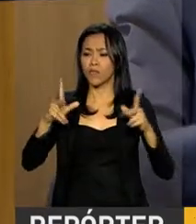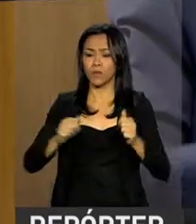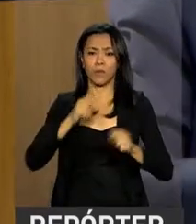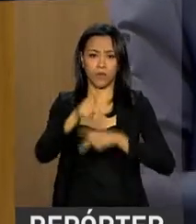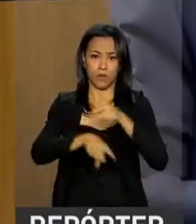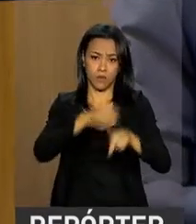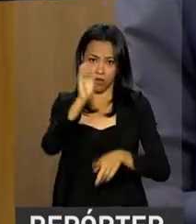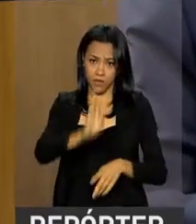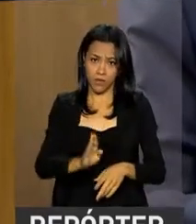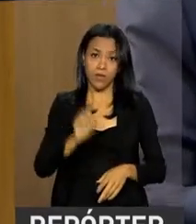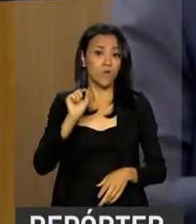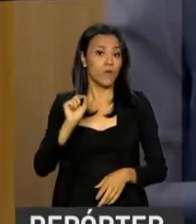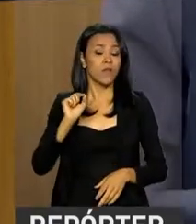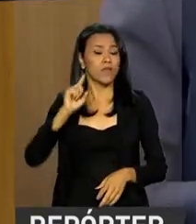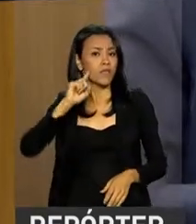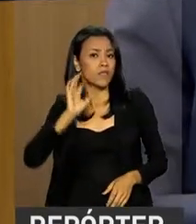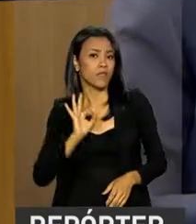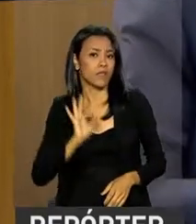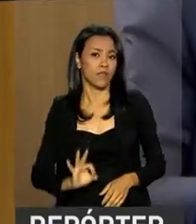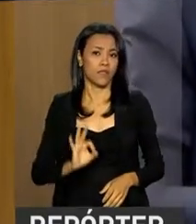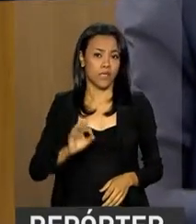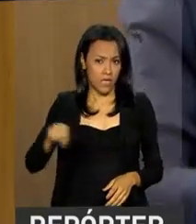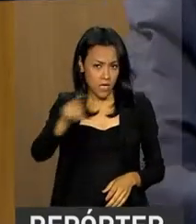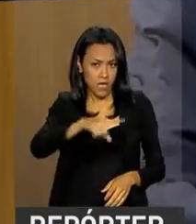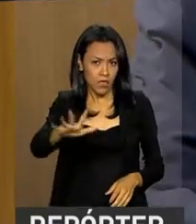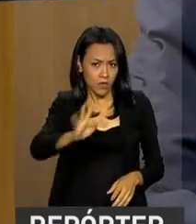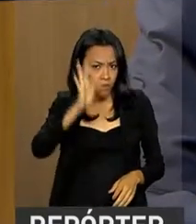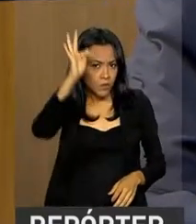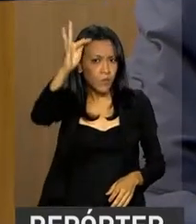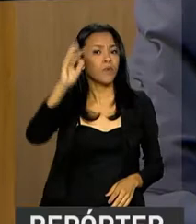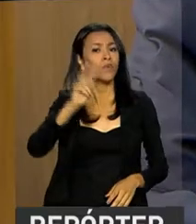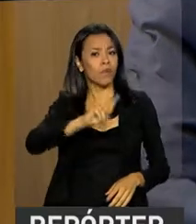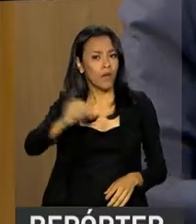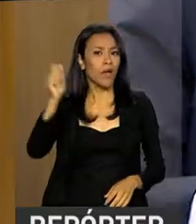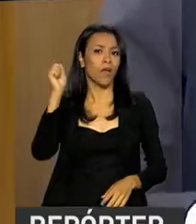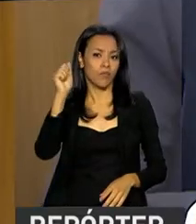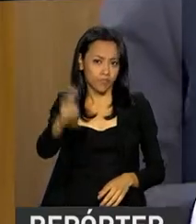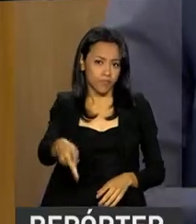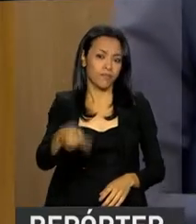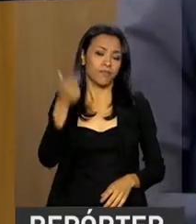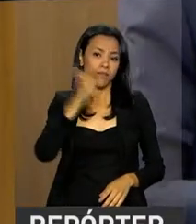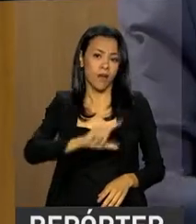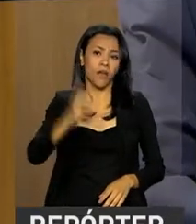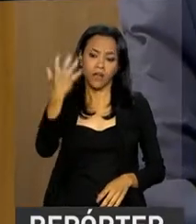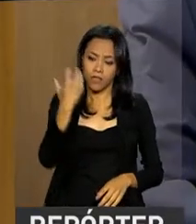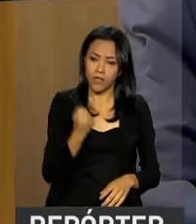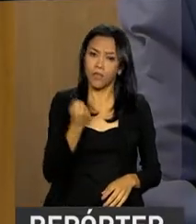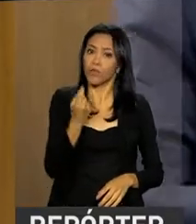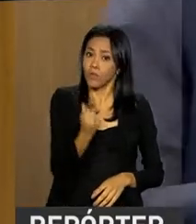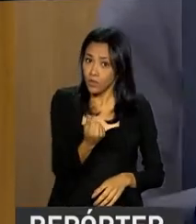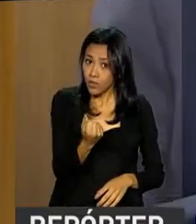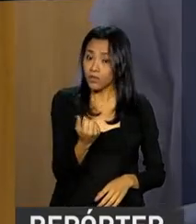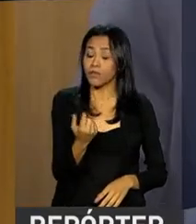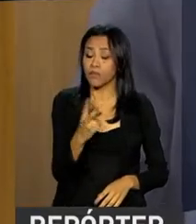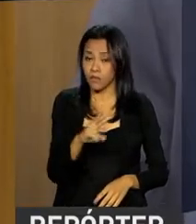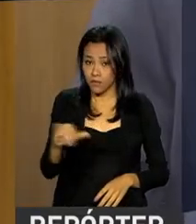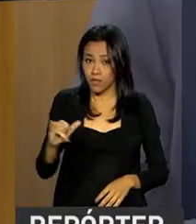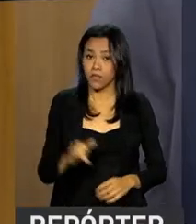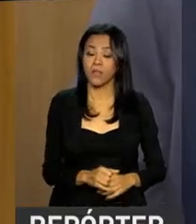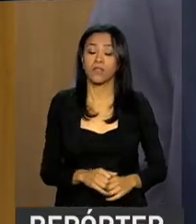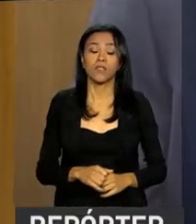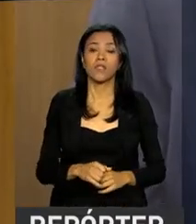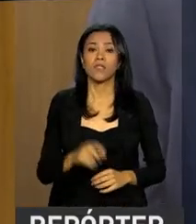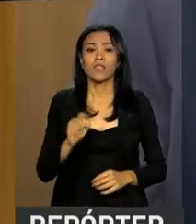uma certeza de que eles vão receber a aposentadoria novo valor esperado e não